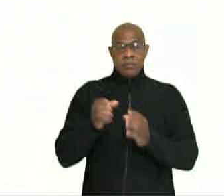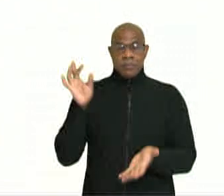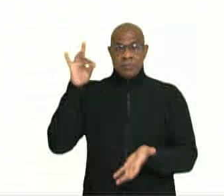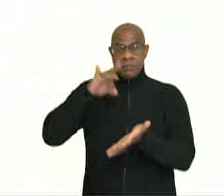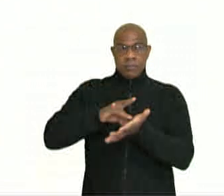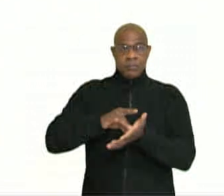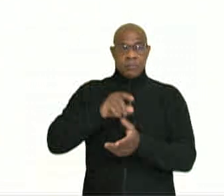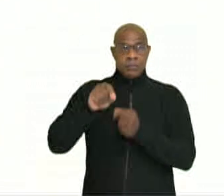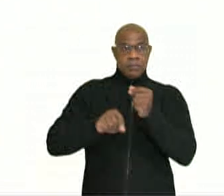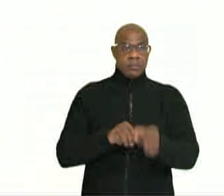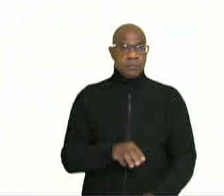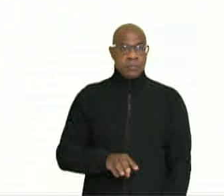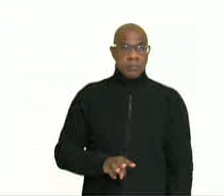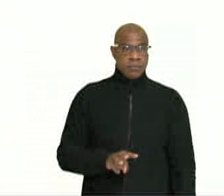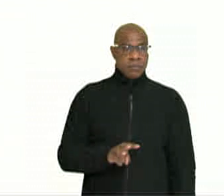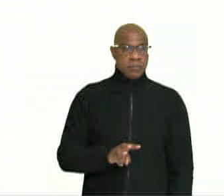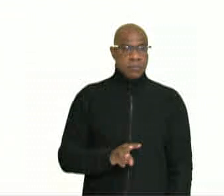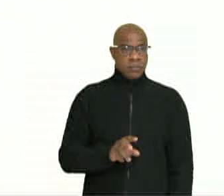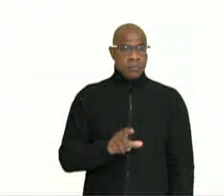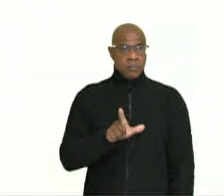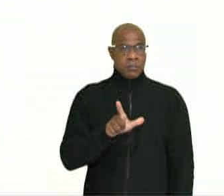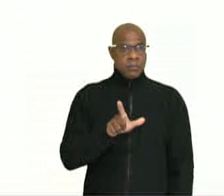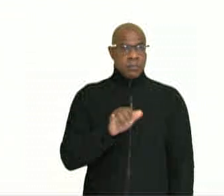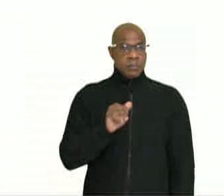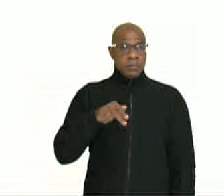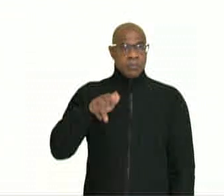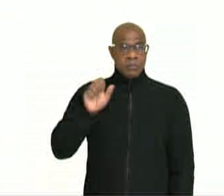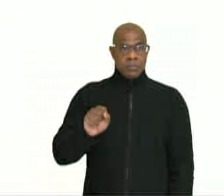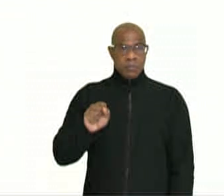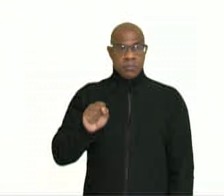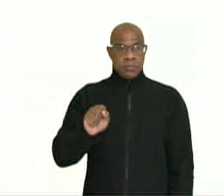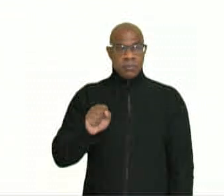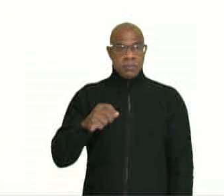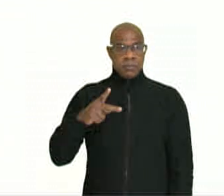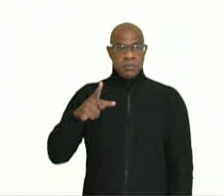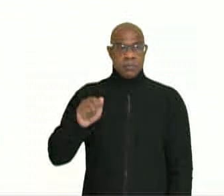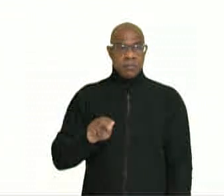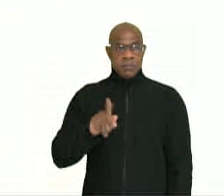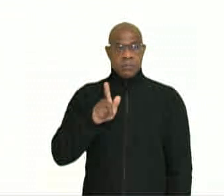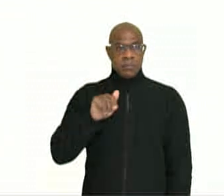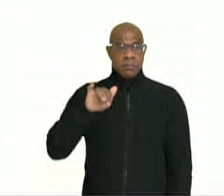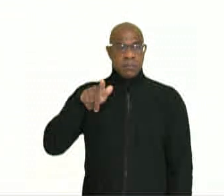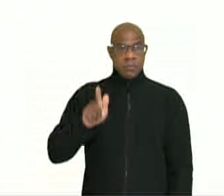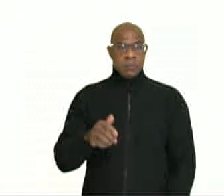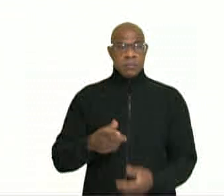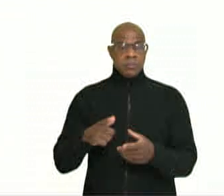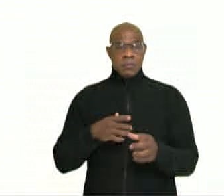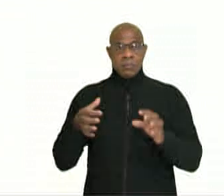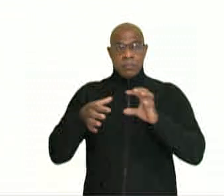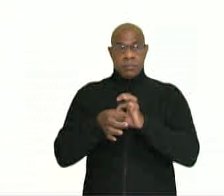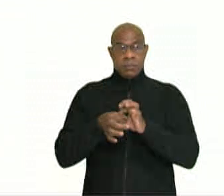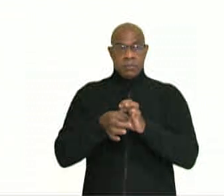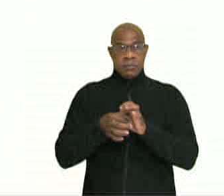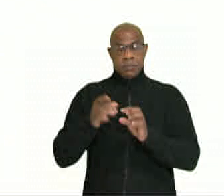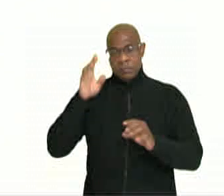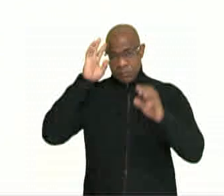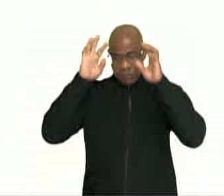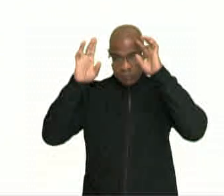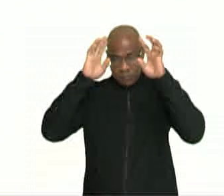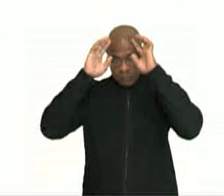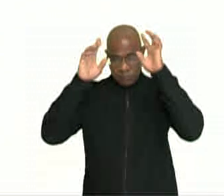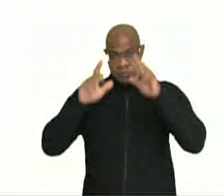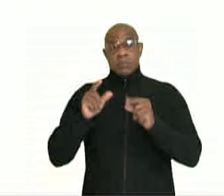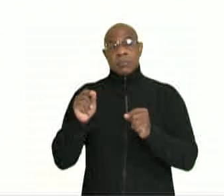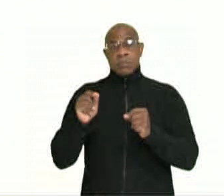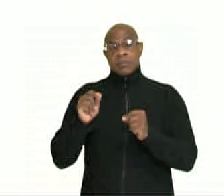o mesmo lá que fez a distribuição, né, do diagrama do Linus Pauling, a partir da teoria da ligação química de Lewis. São interações